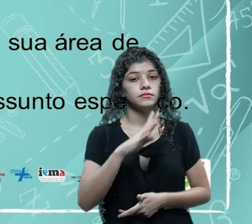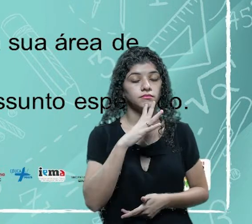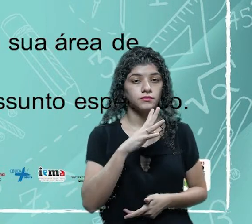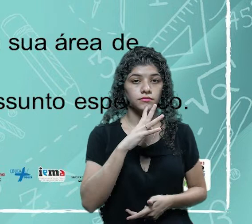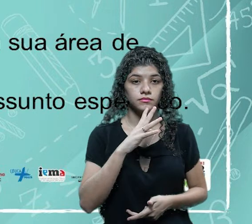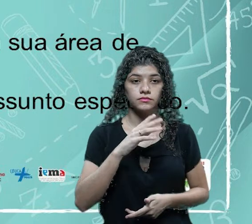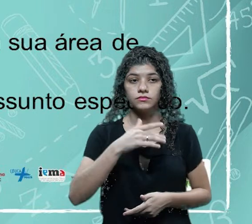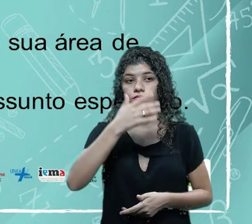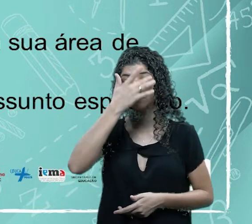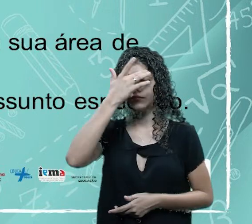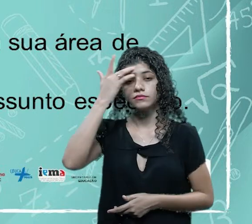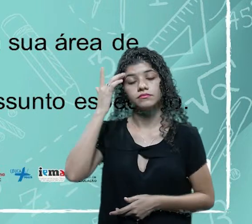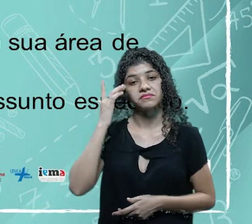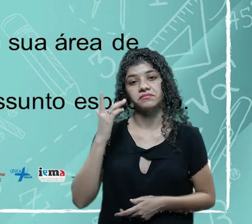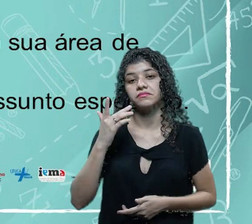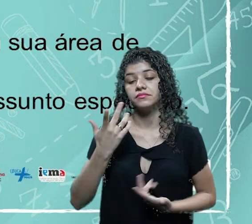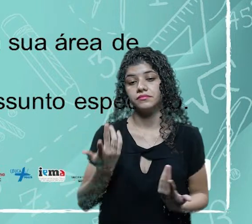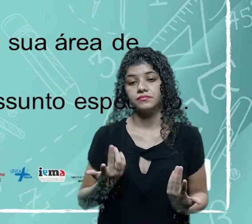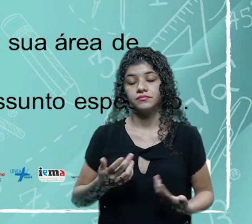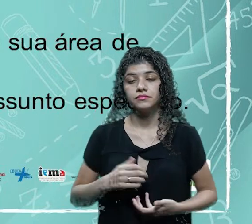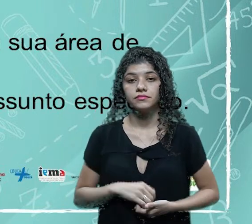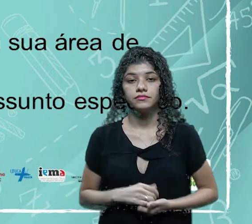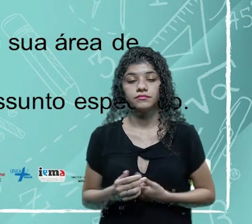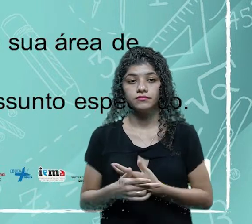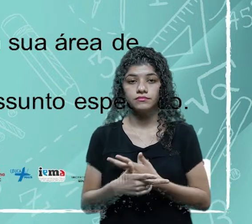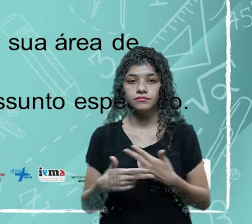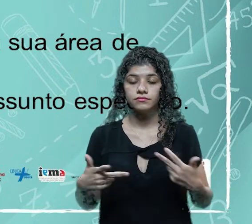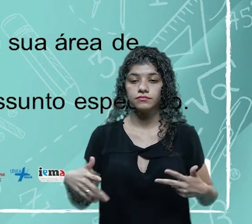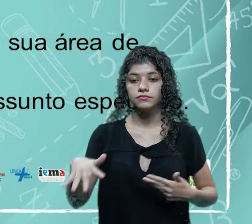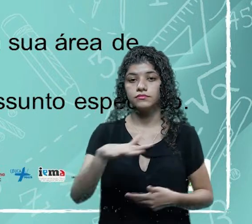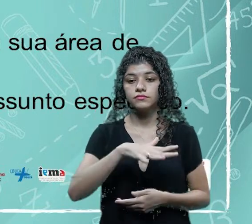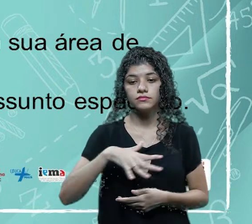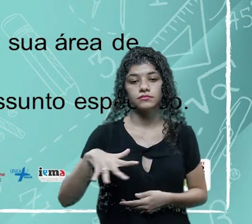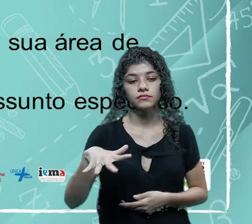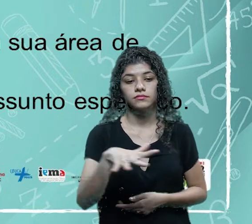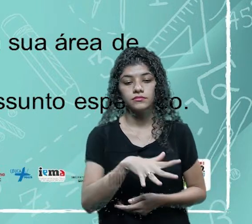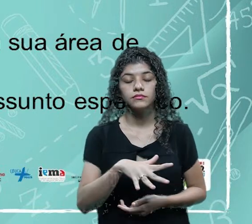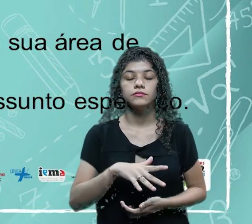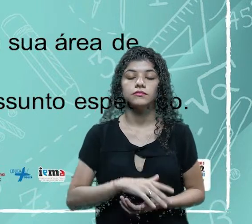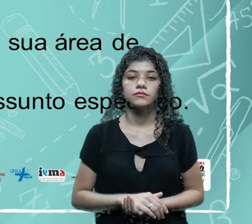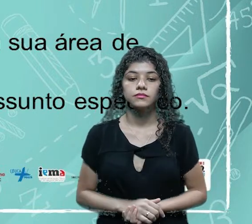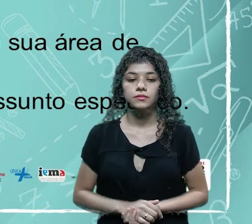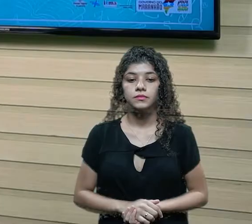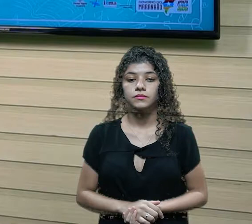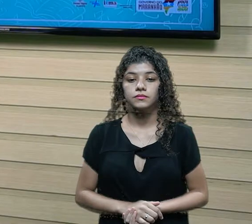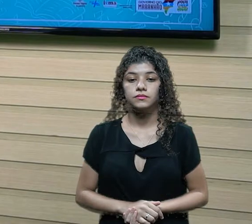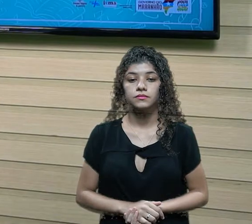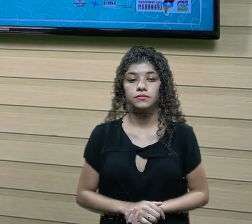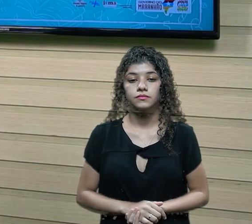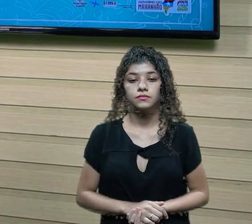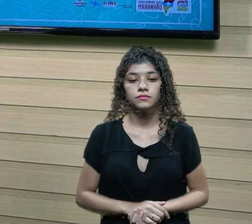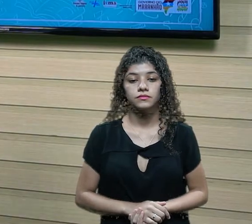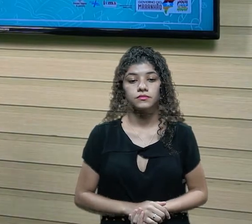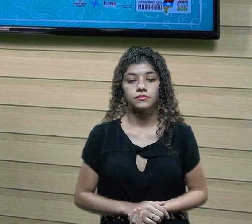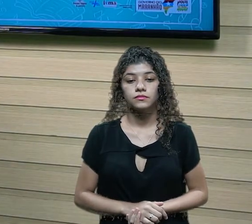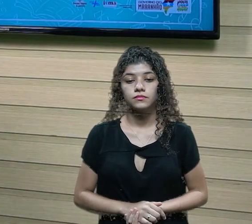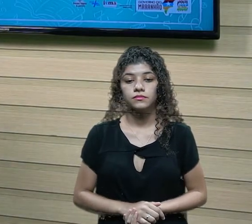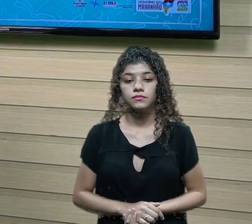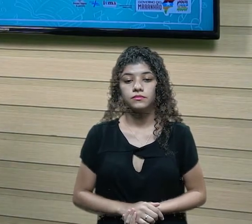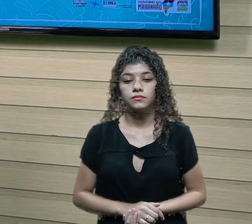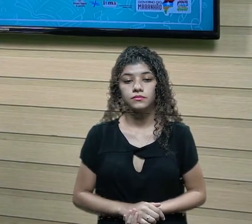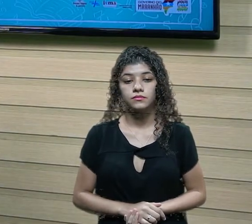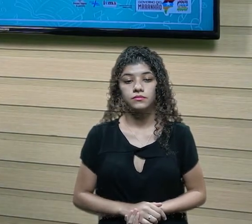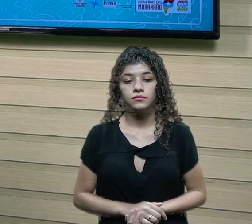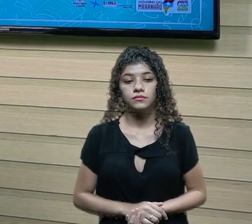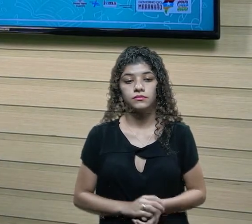várias áreas Então abre um leque né de rede de networking né na área de conhecimento e claro